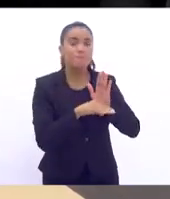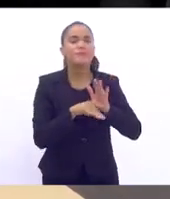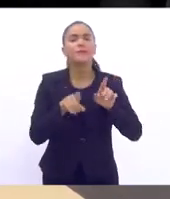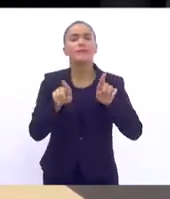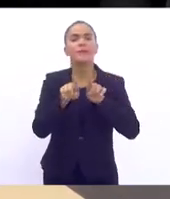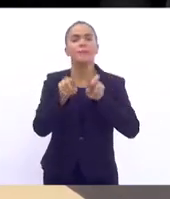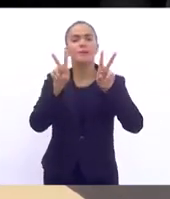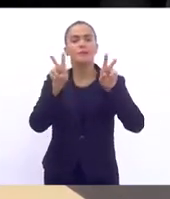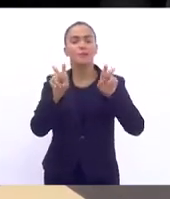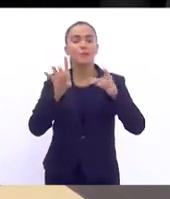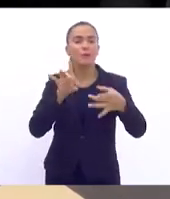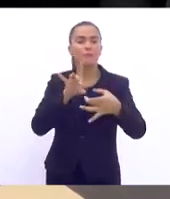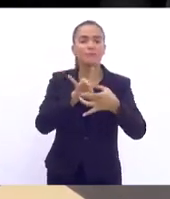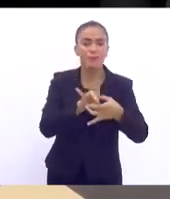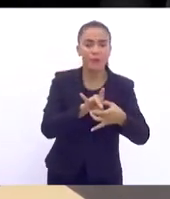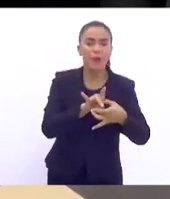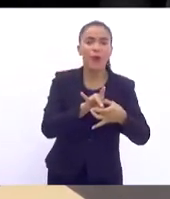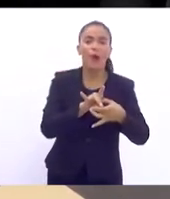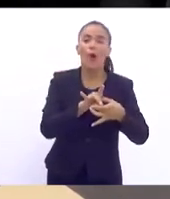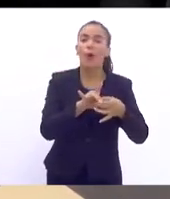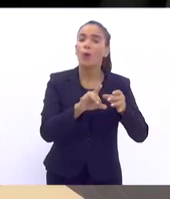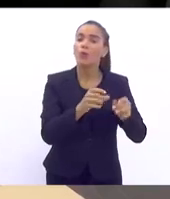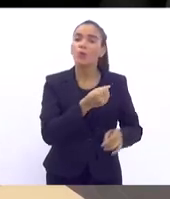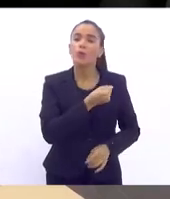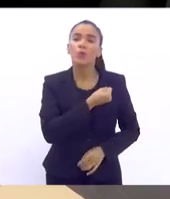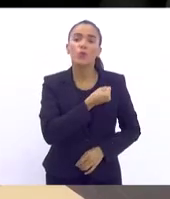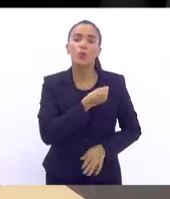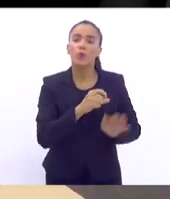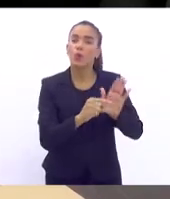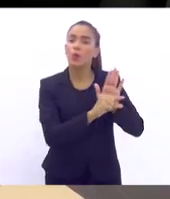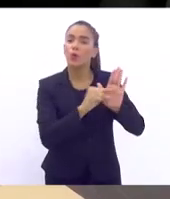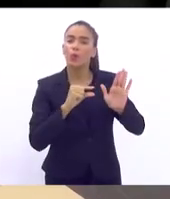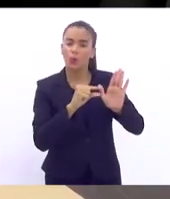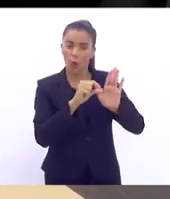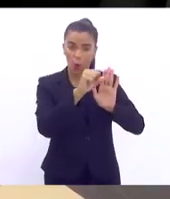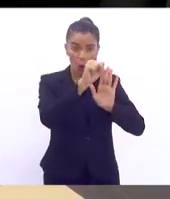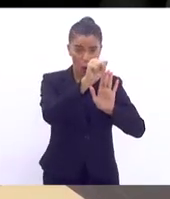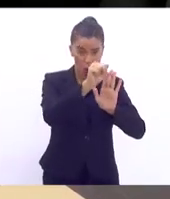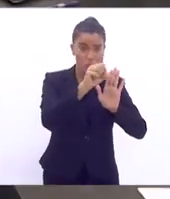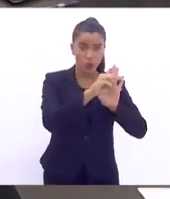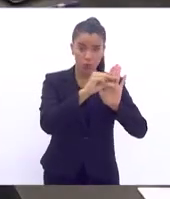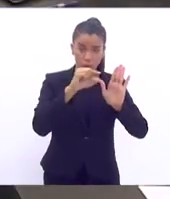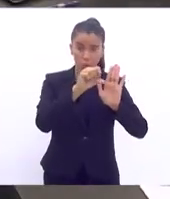ao item 33 que é ele